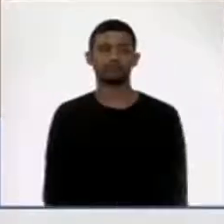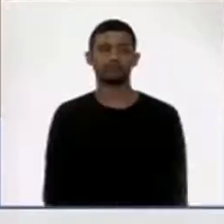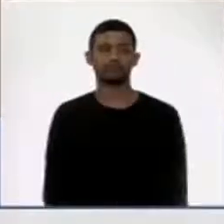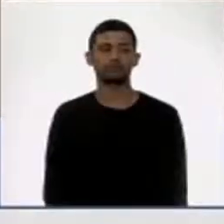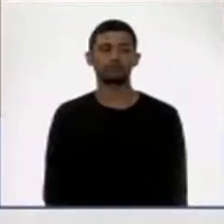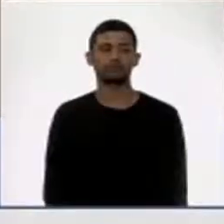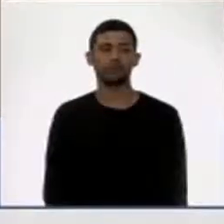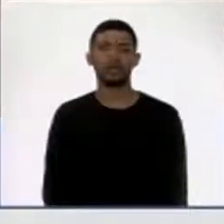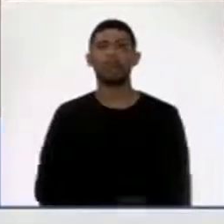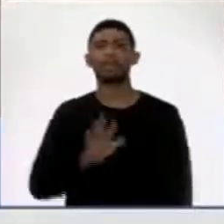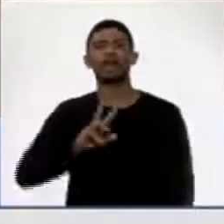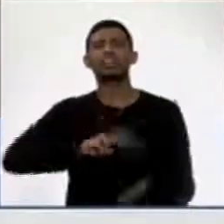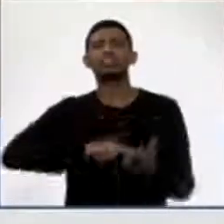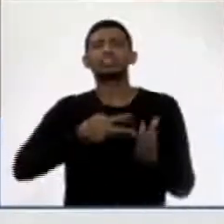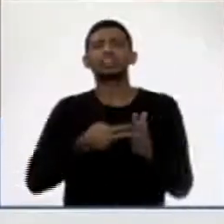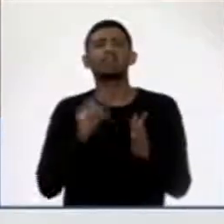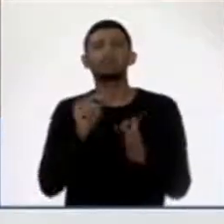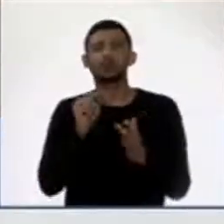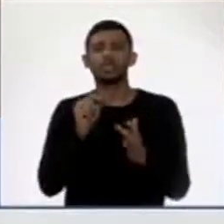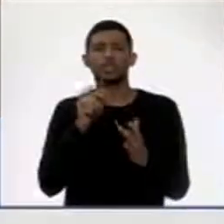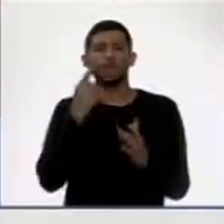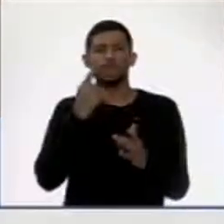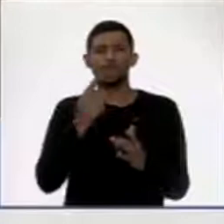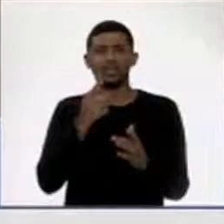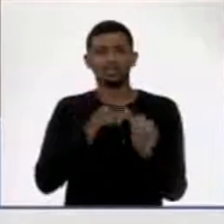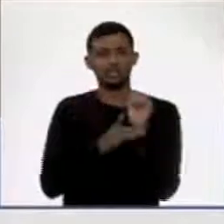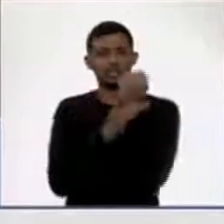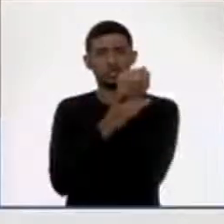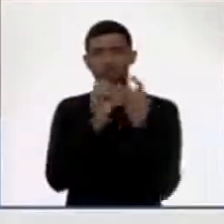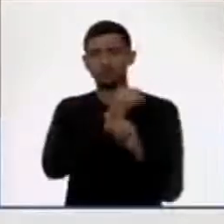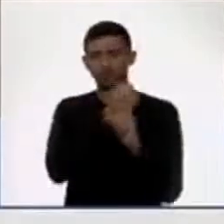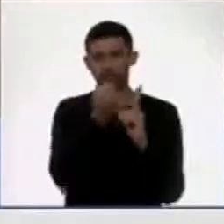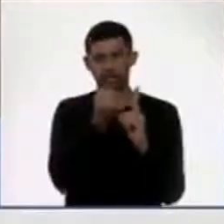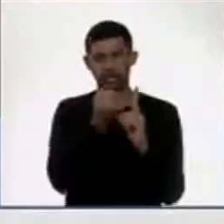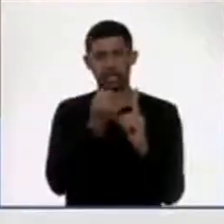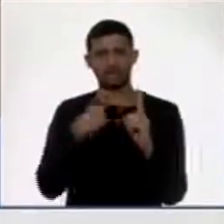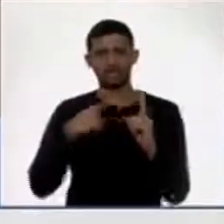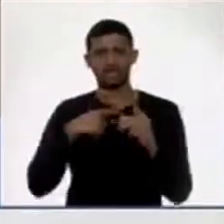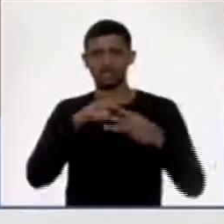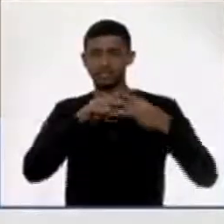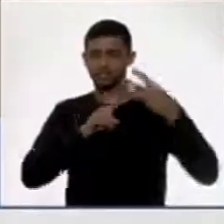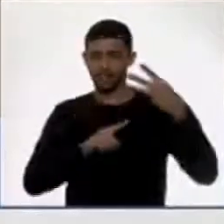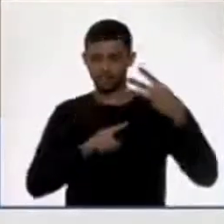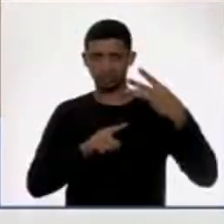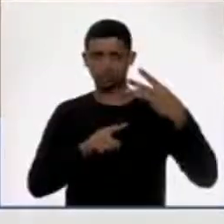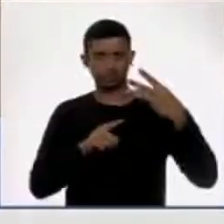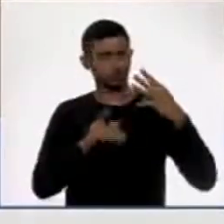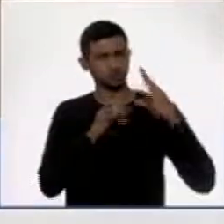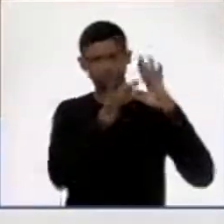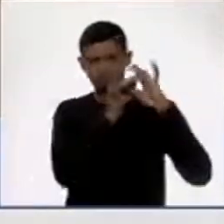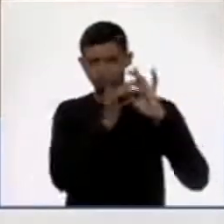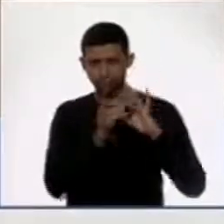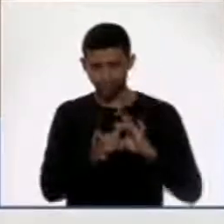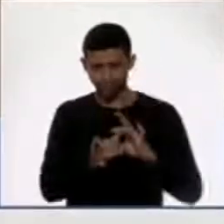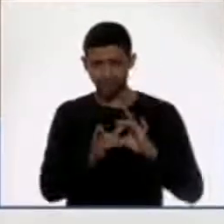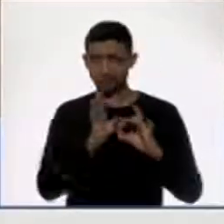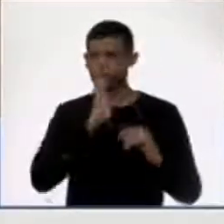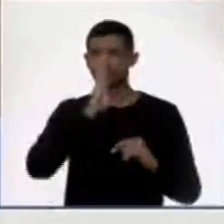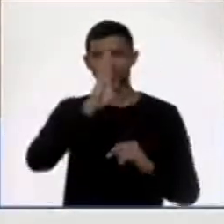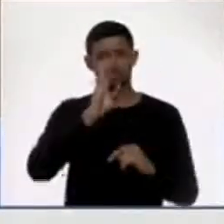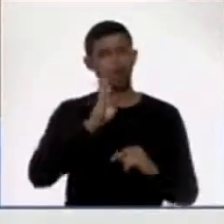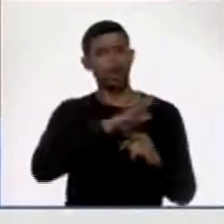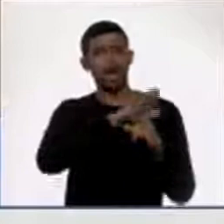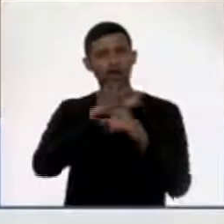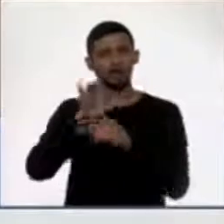que significa a seguridade social? Ela junta 3 pilares fundamentais para a garantia